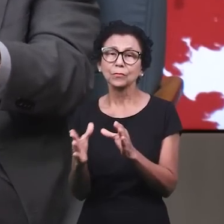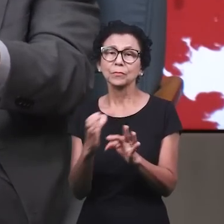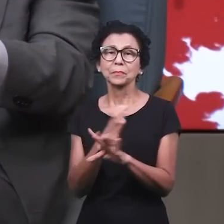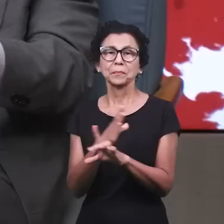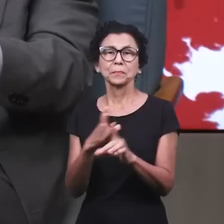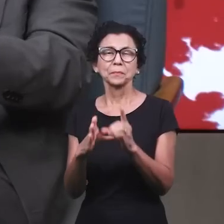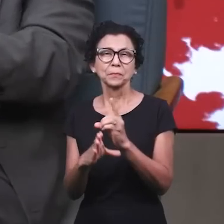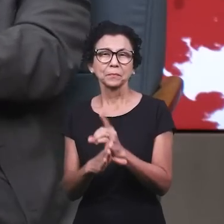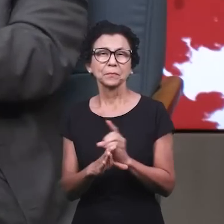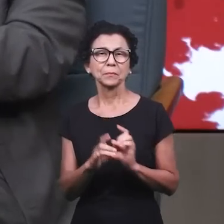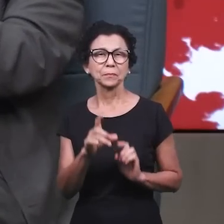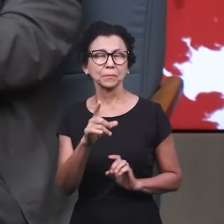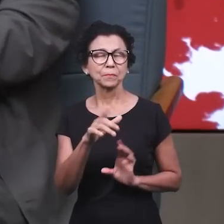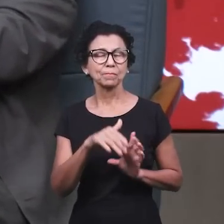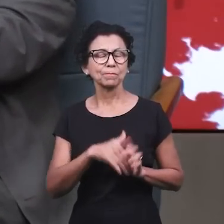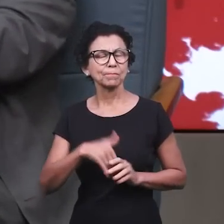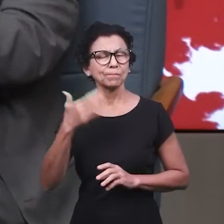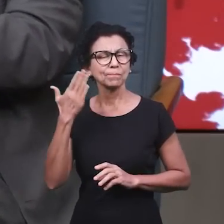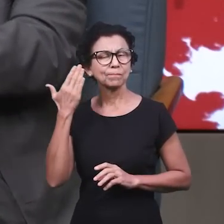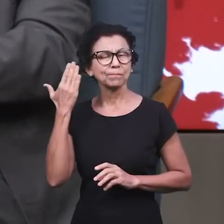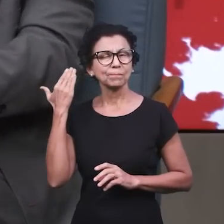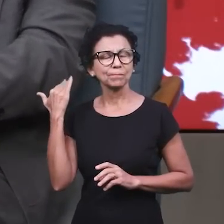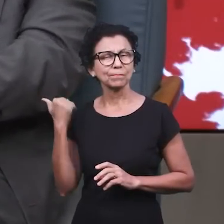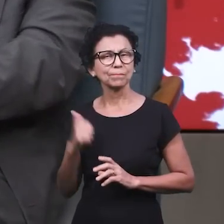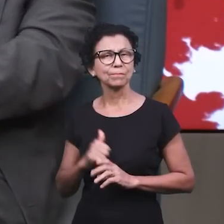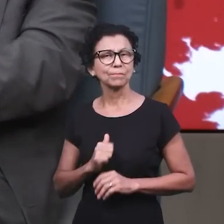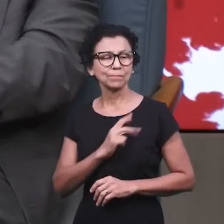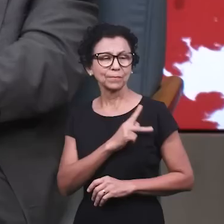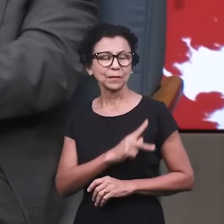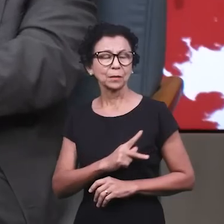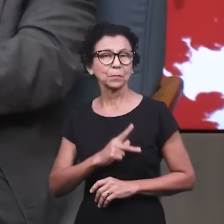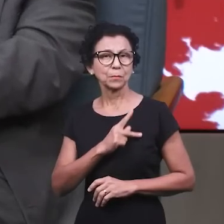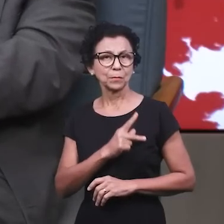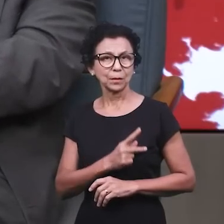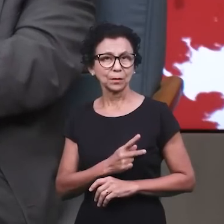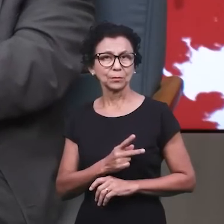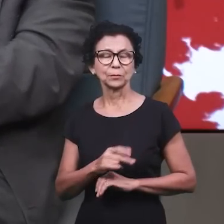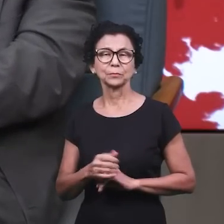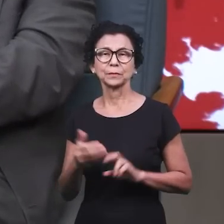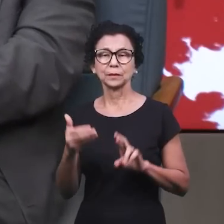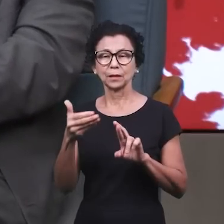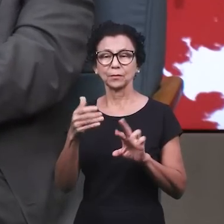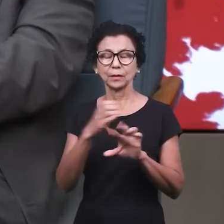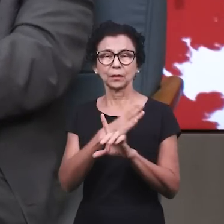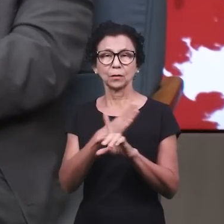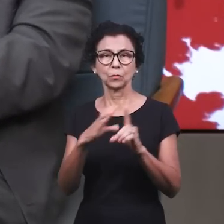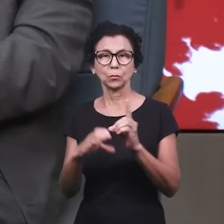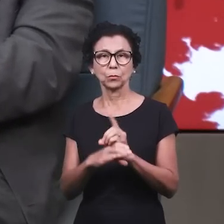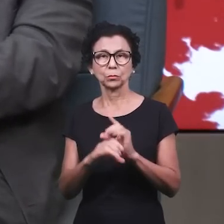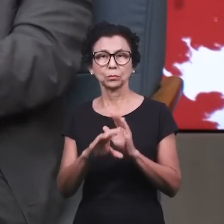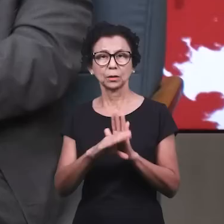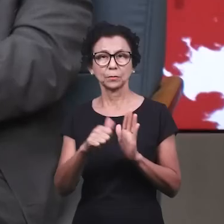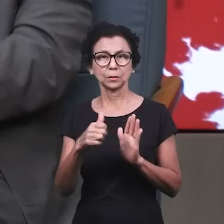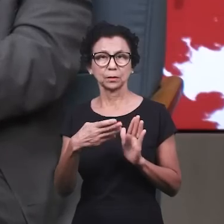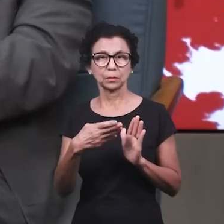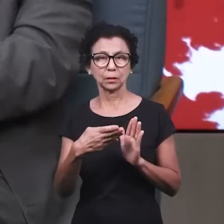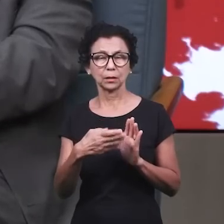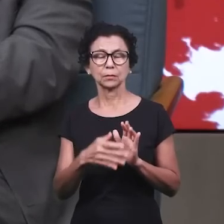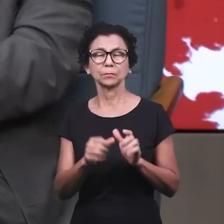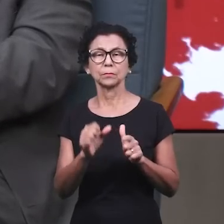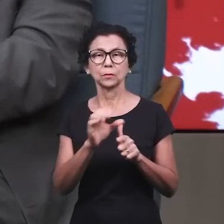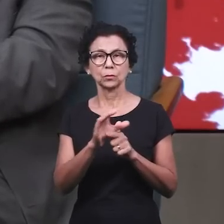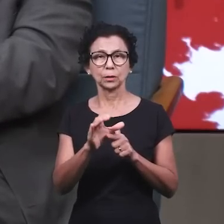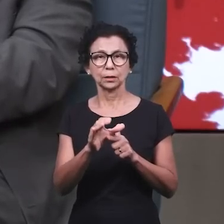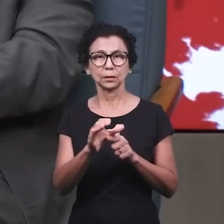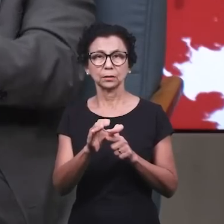Vamos nos reportar aquilo que Paulo fala sobre o culto, lá no capítulo 14 da primeira carta